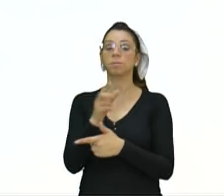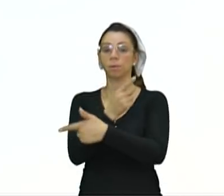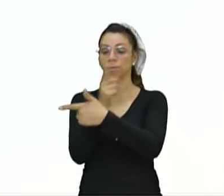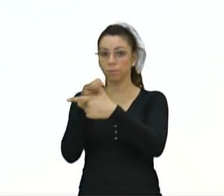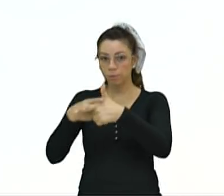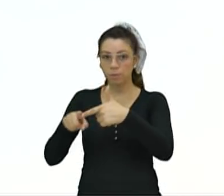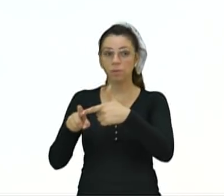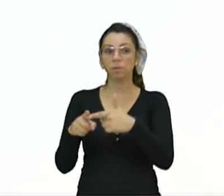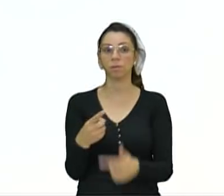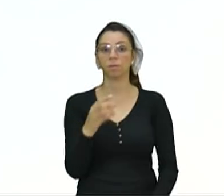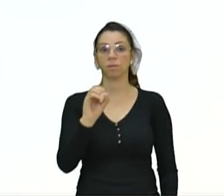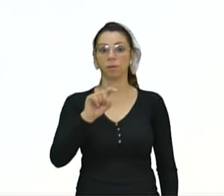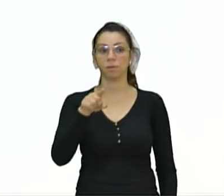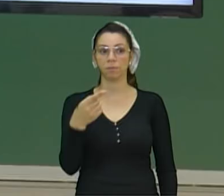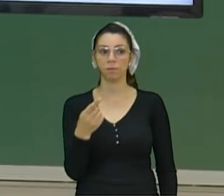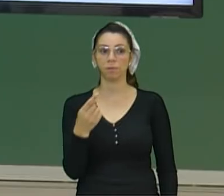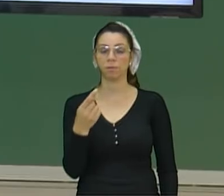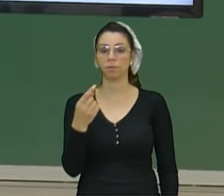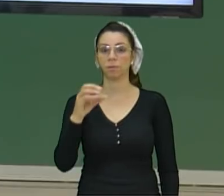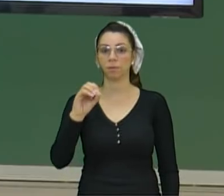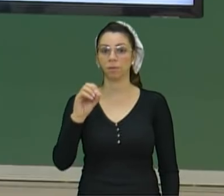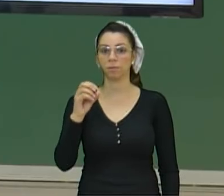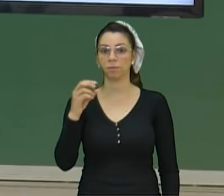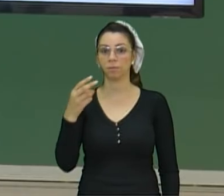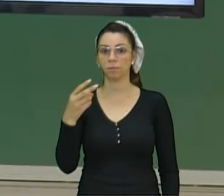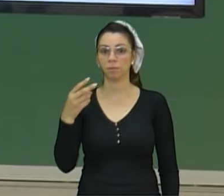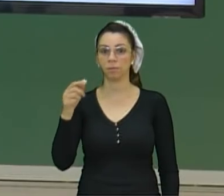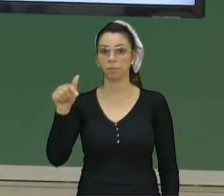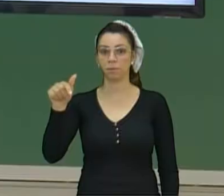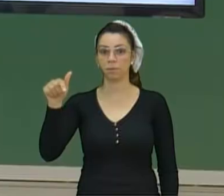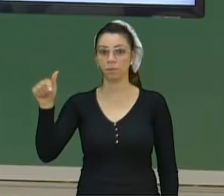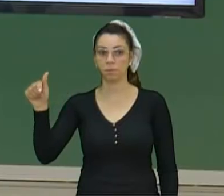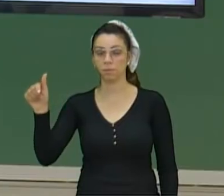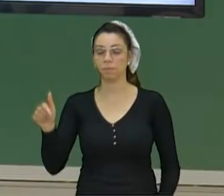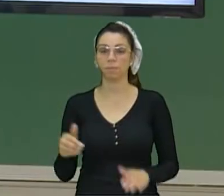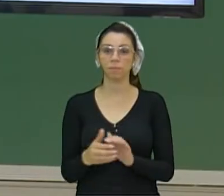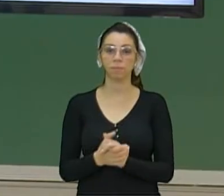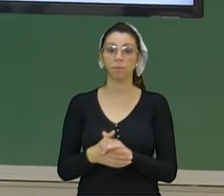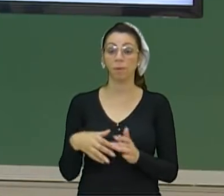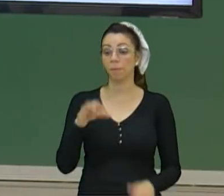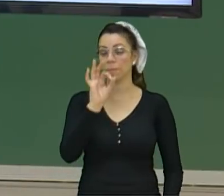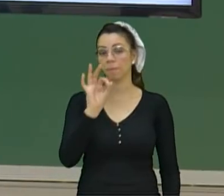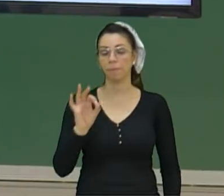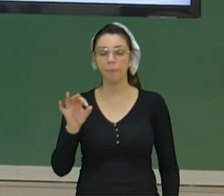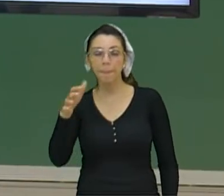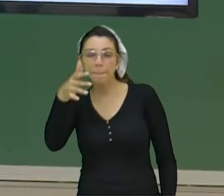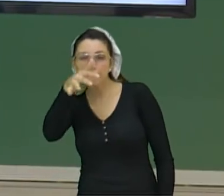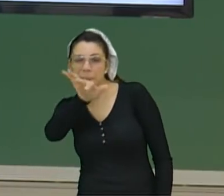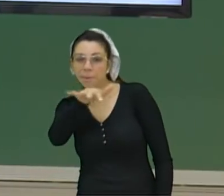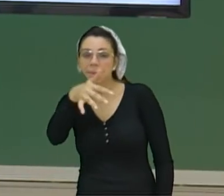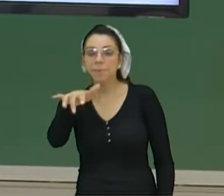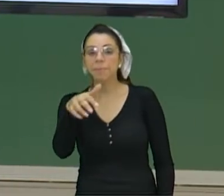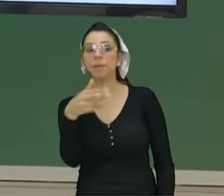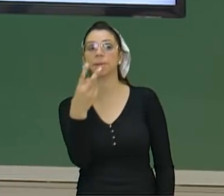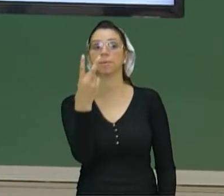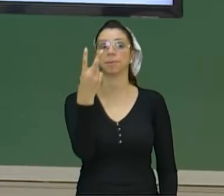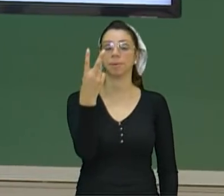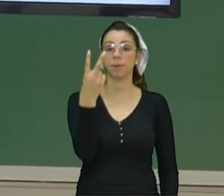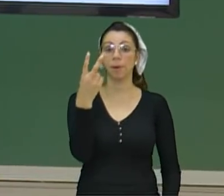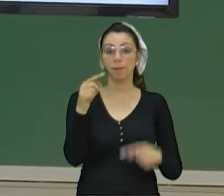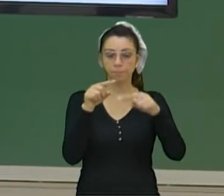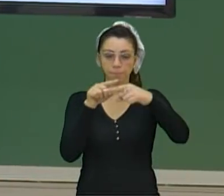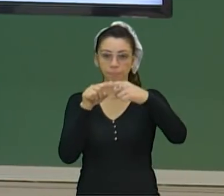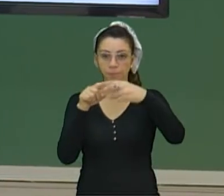0,277 e infinitas casinhas lá, tá bom, pessoal? Isso, em porcentagem, é aproximadamente, esse símbolozinho aqui